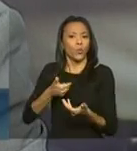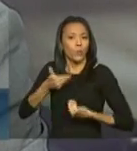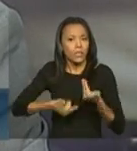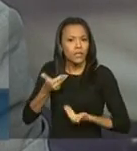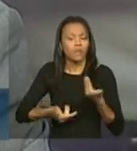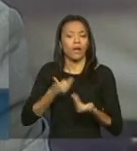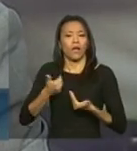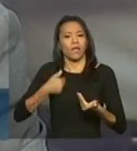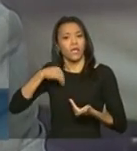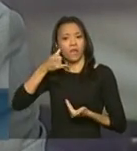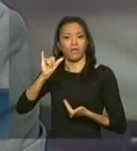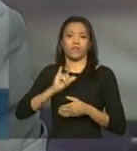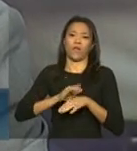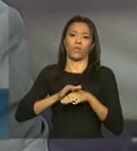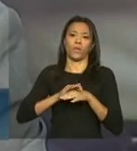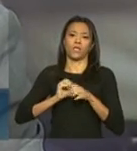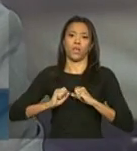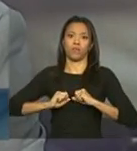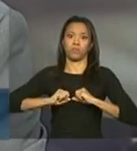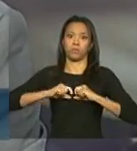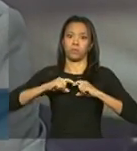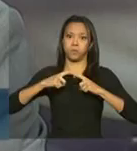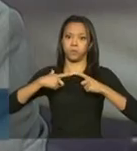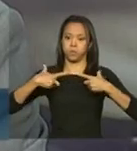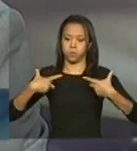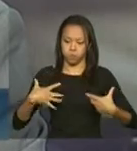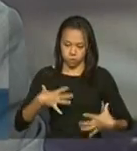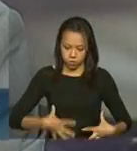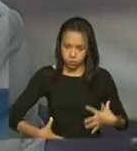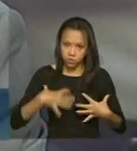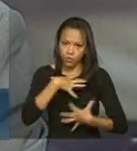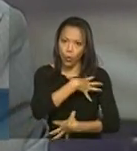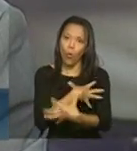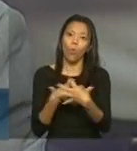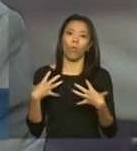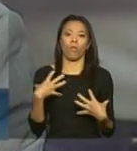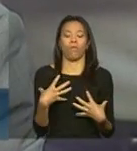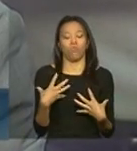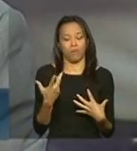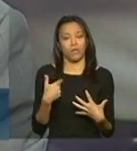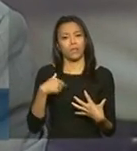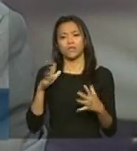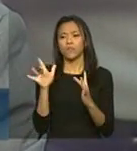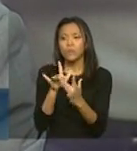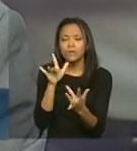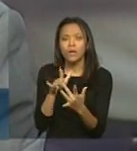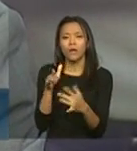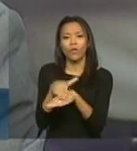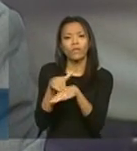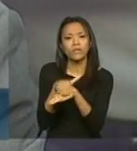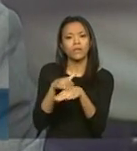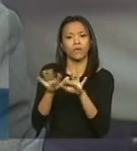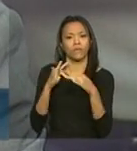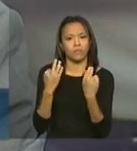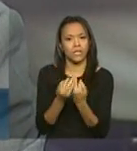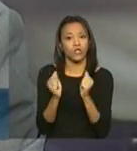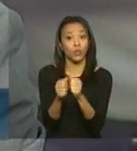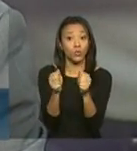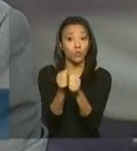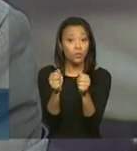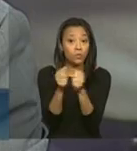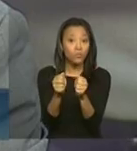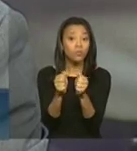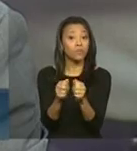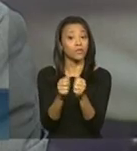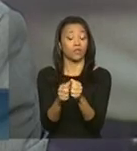que envolva a investigação de todos aqueles casos, os contactantes, os familiares, as pessoas que vivem junto, tá certo? Que tem a